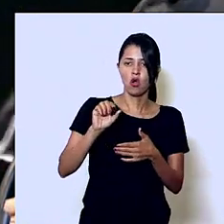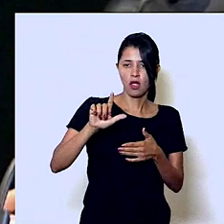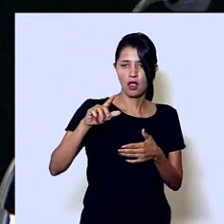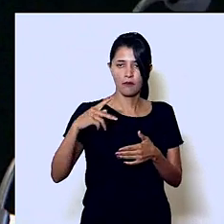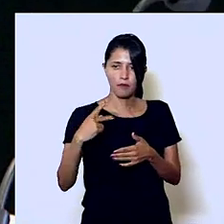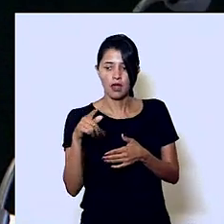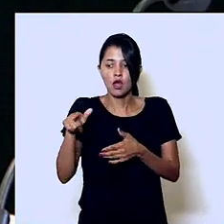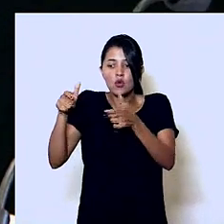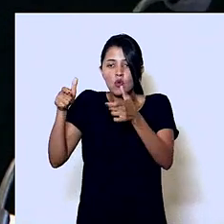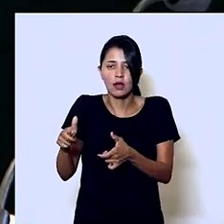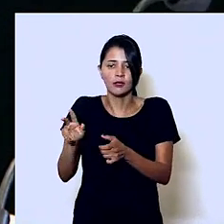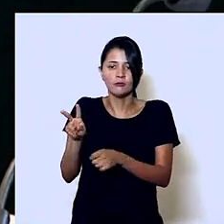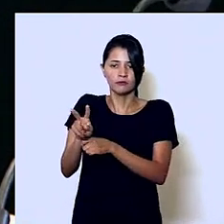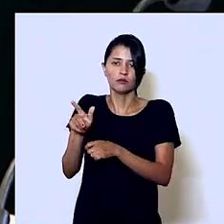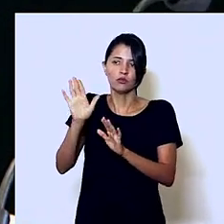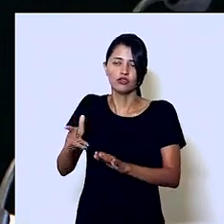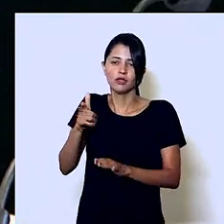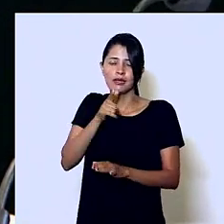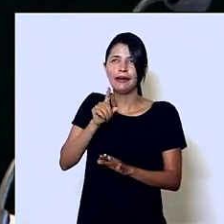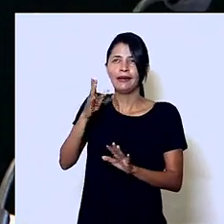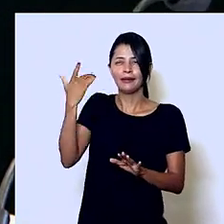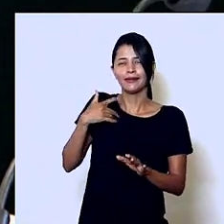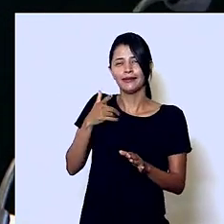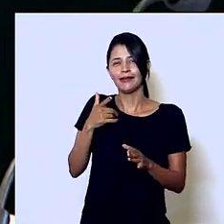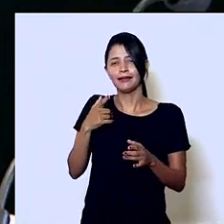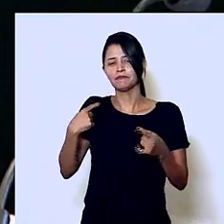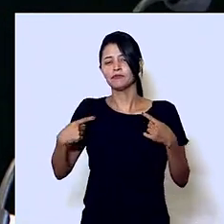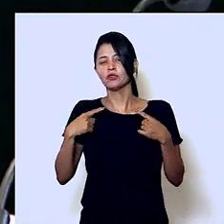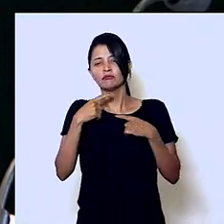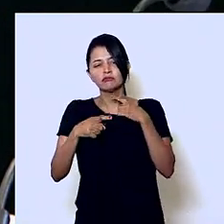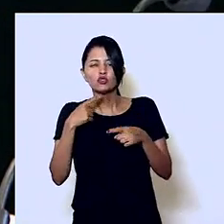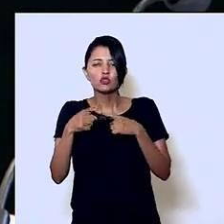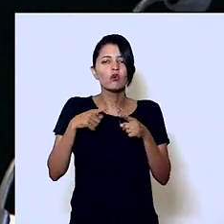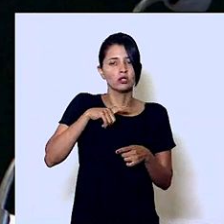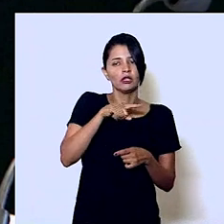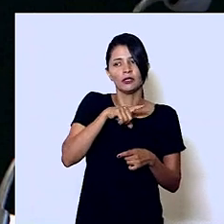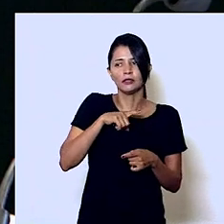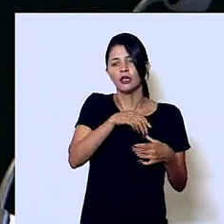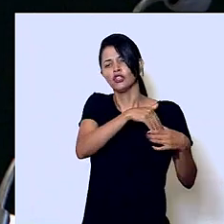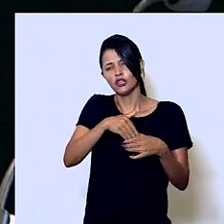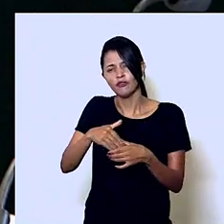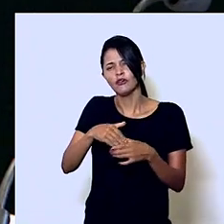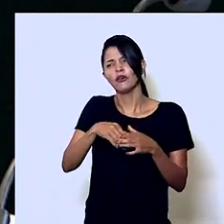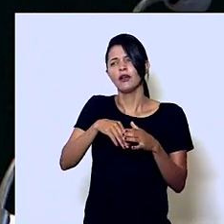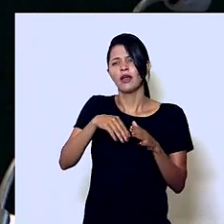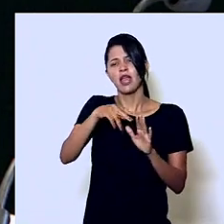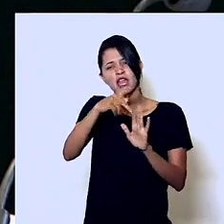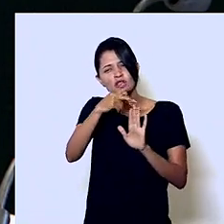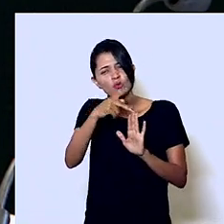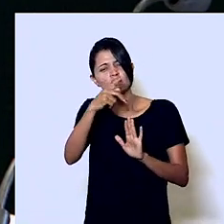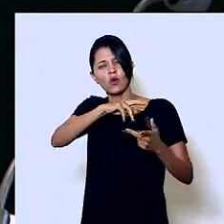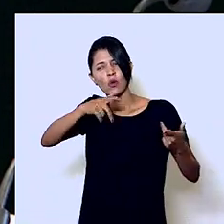muito contestada no ponto de vista multilateral, tinha votos, resoluções que a consideravam como uma organização terrorista,